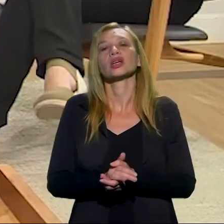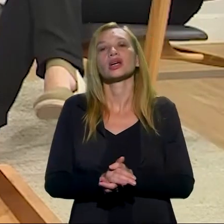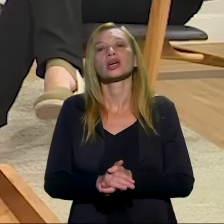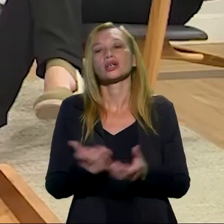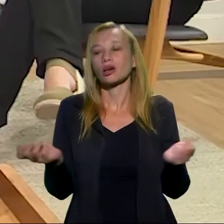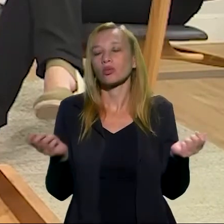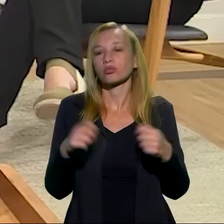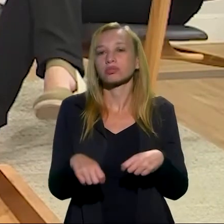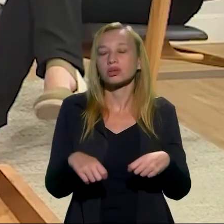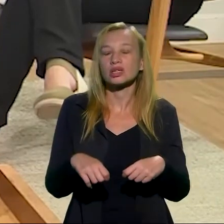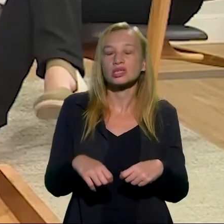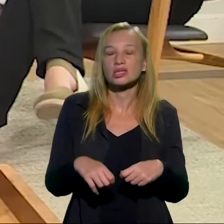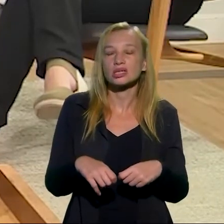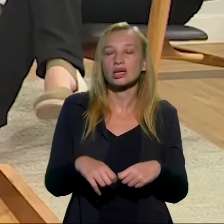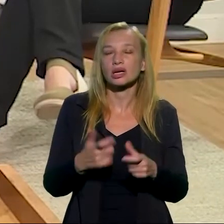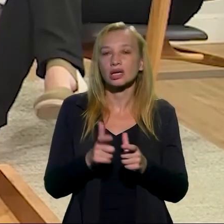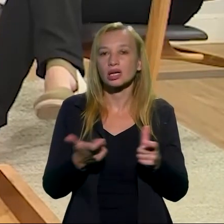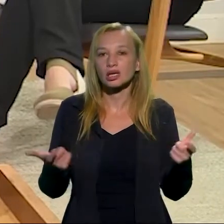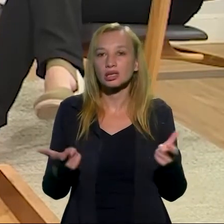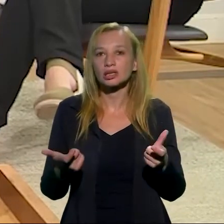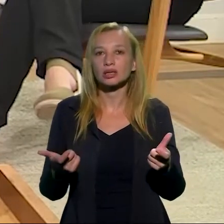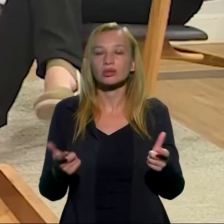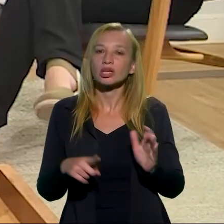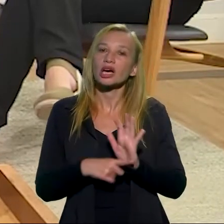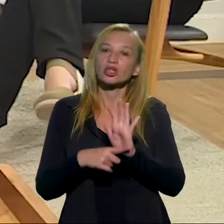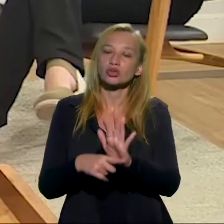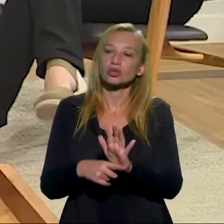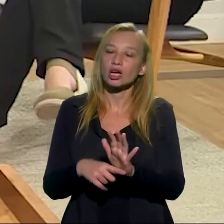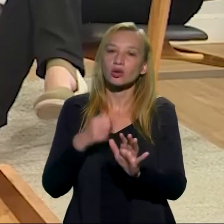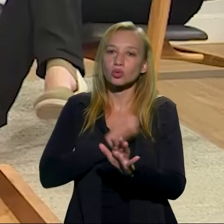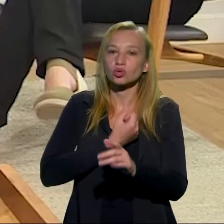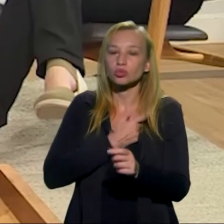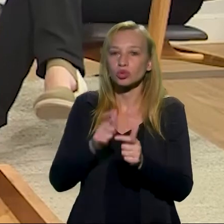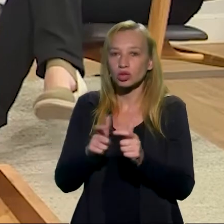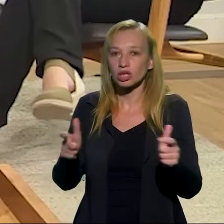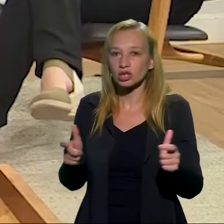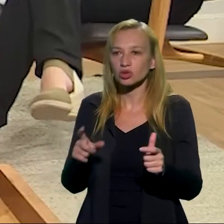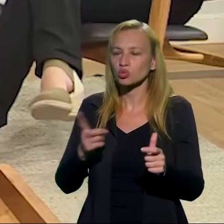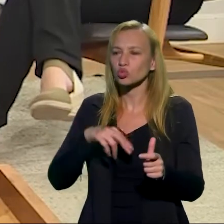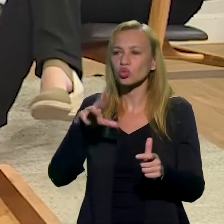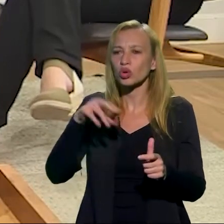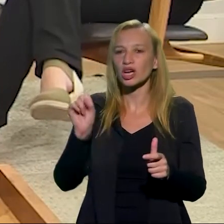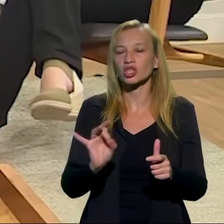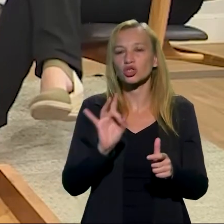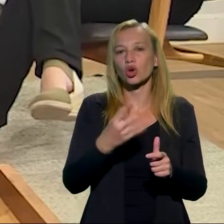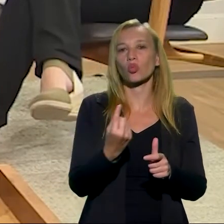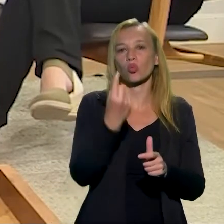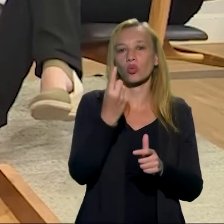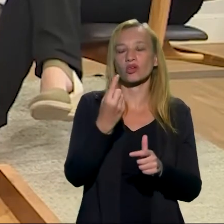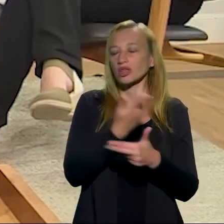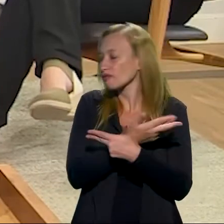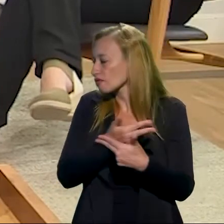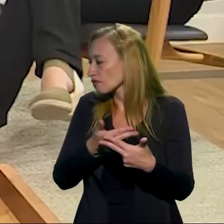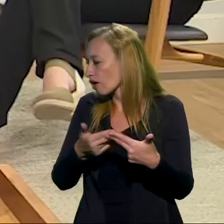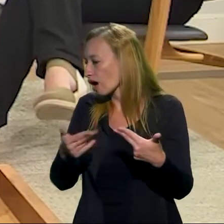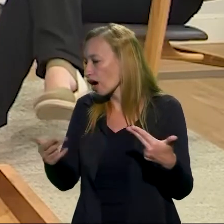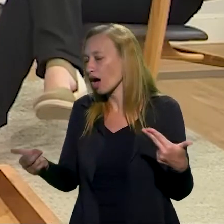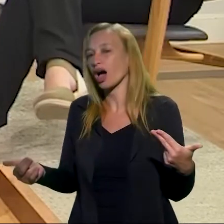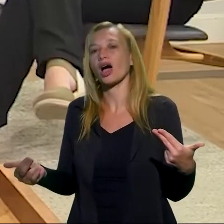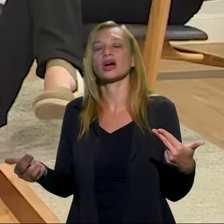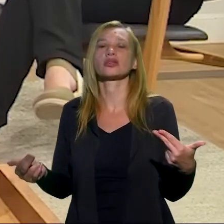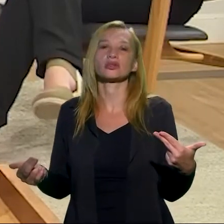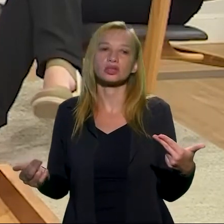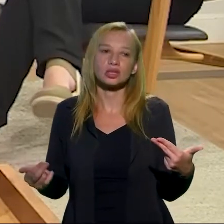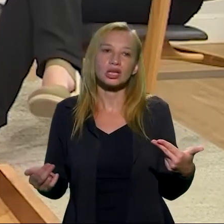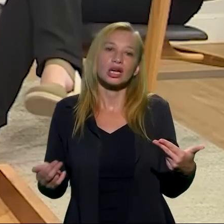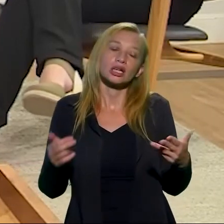amplo, né? Essa competência é uma competência maior para poder atender uma demanda que nunca é uma demanda única. Ela tem sempre